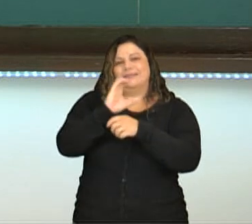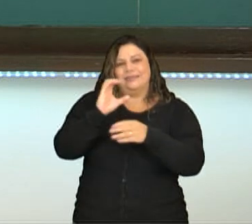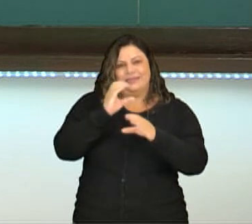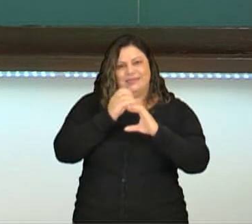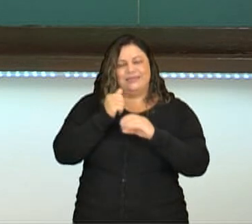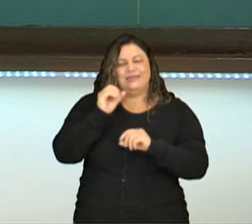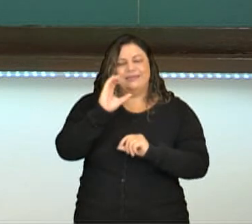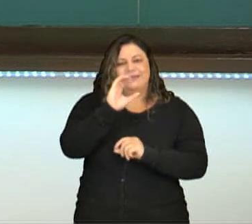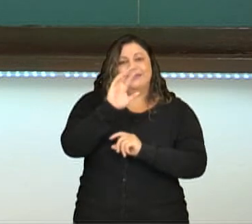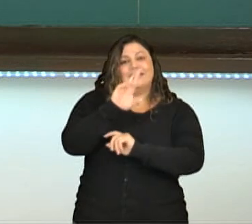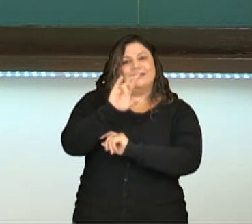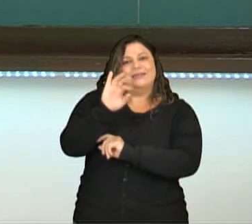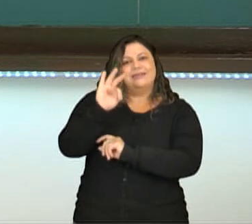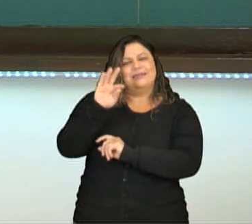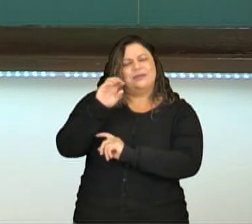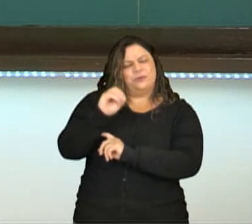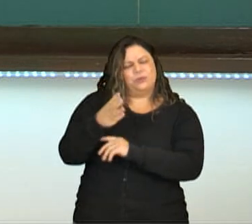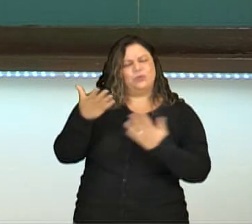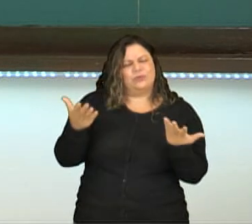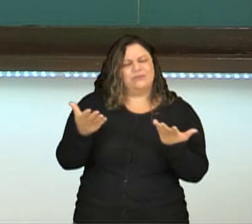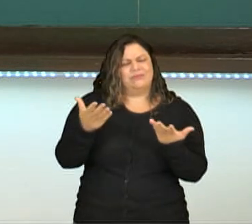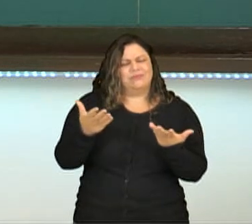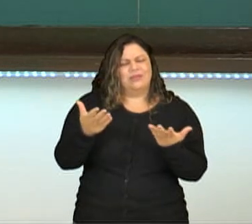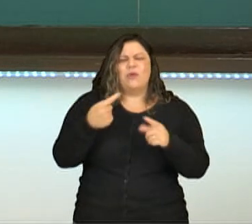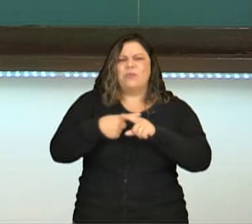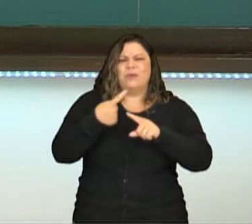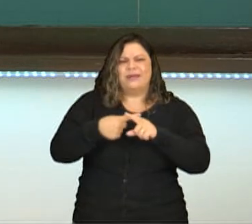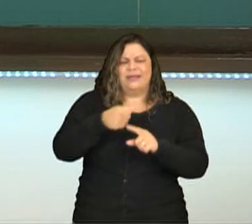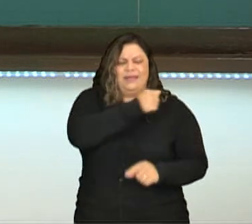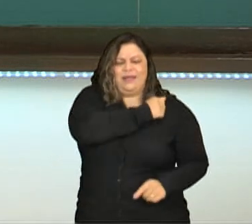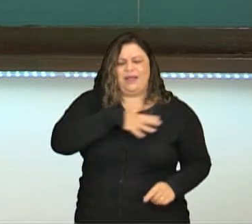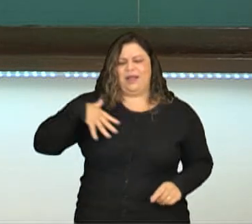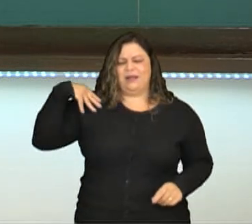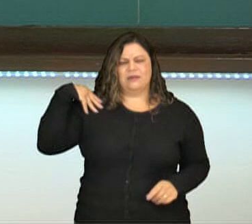coisa, Aristóteles foi meio que abandonado